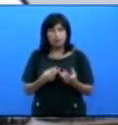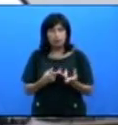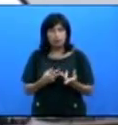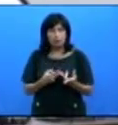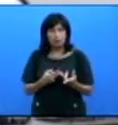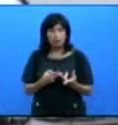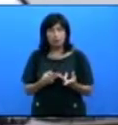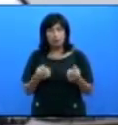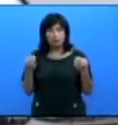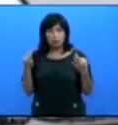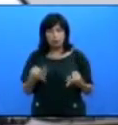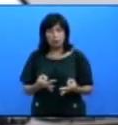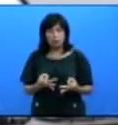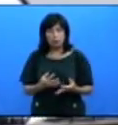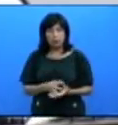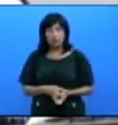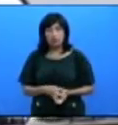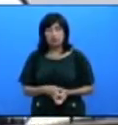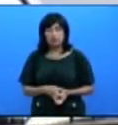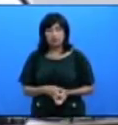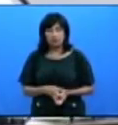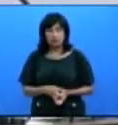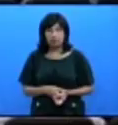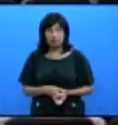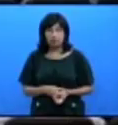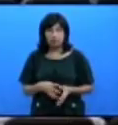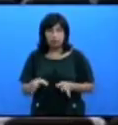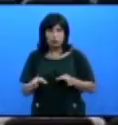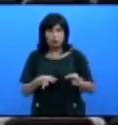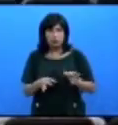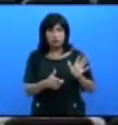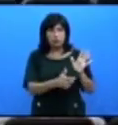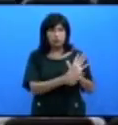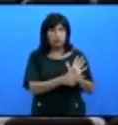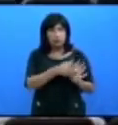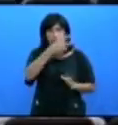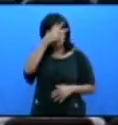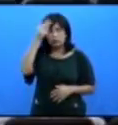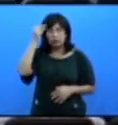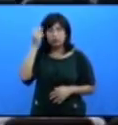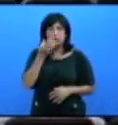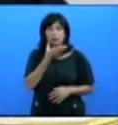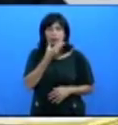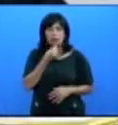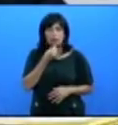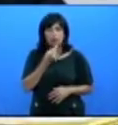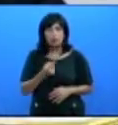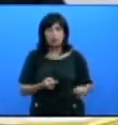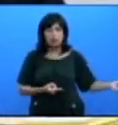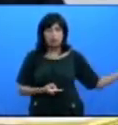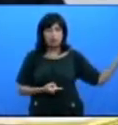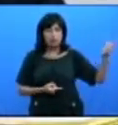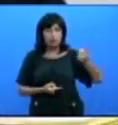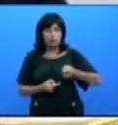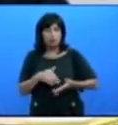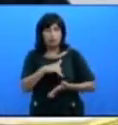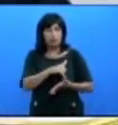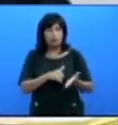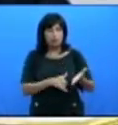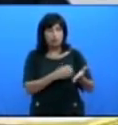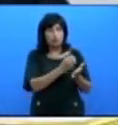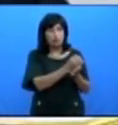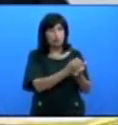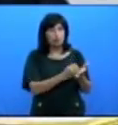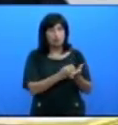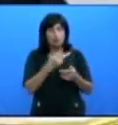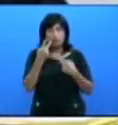estão. Aprovado. Projeto de lei do senhor prefeito municipal enviado através de ofício,